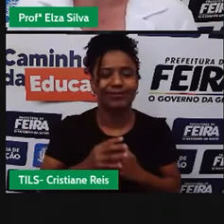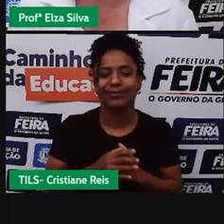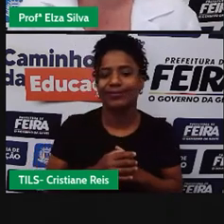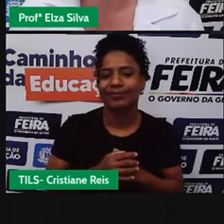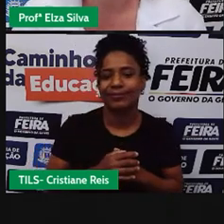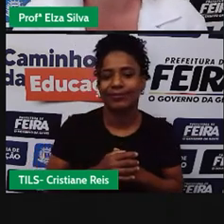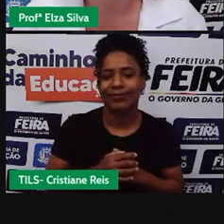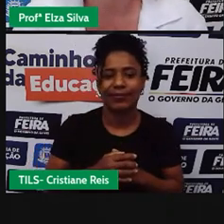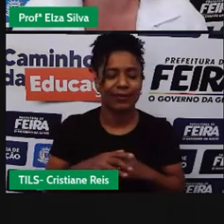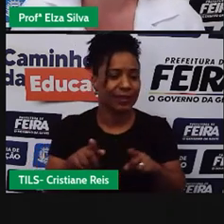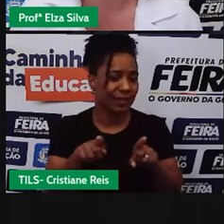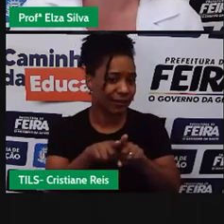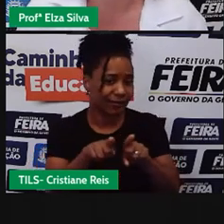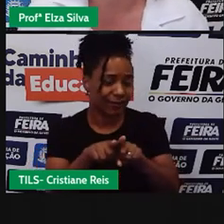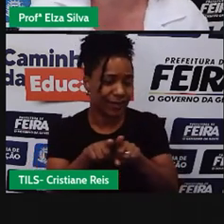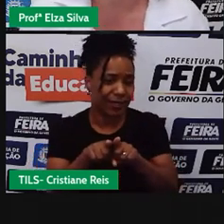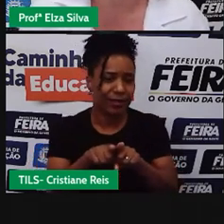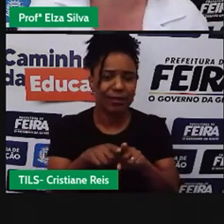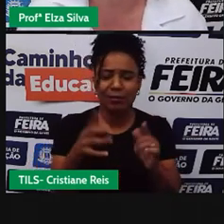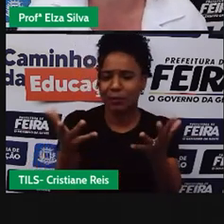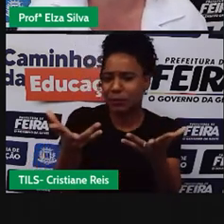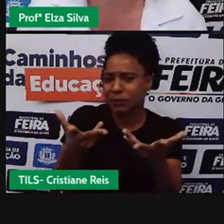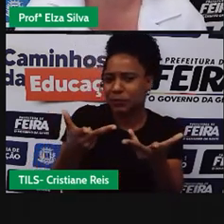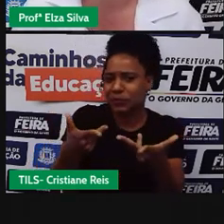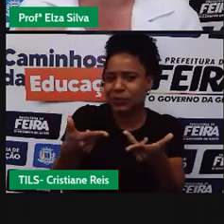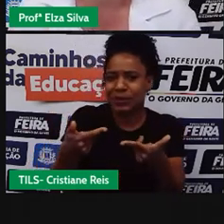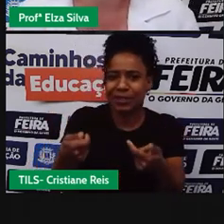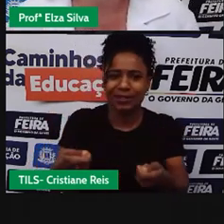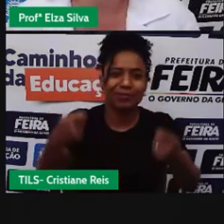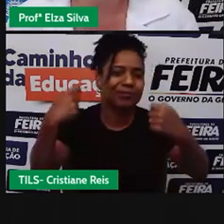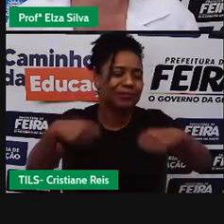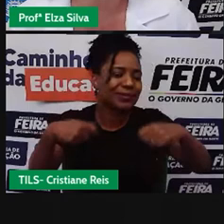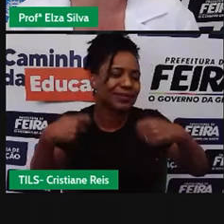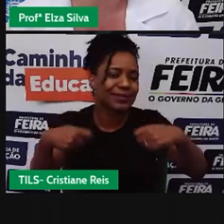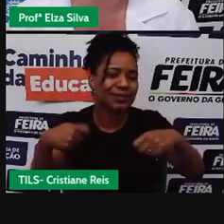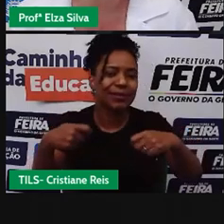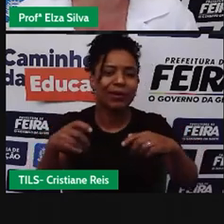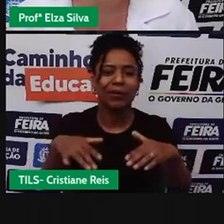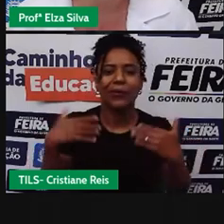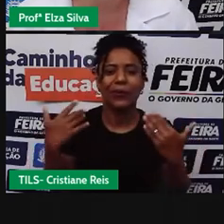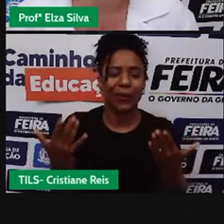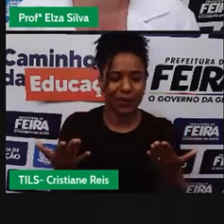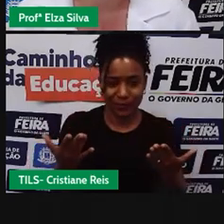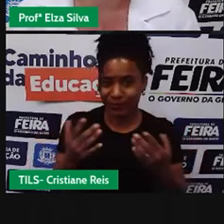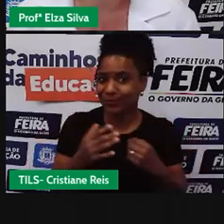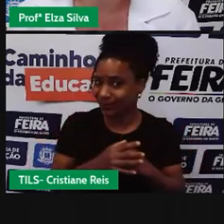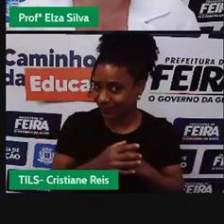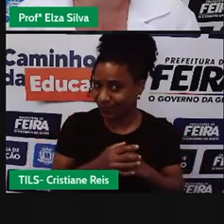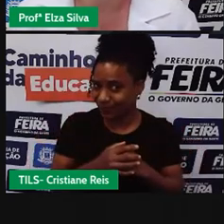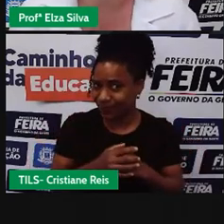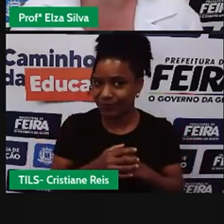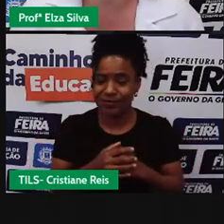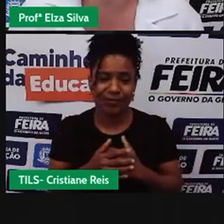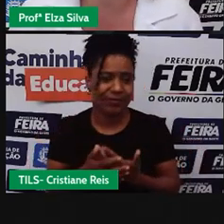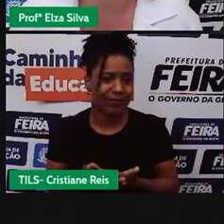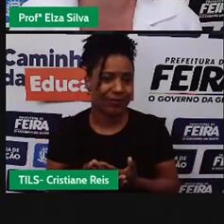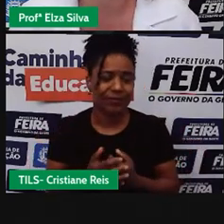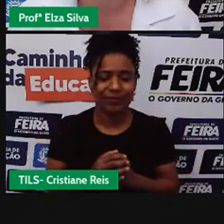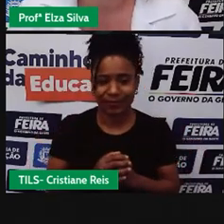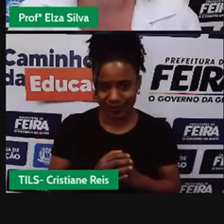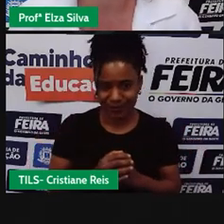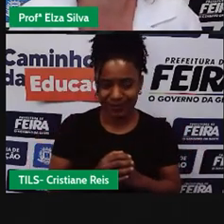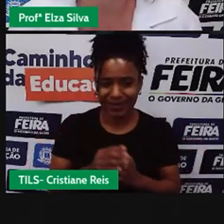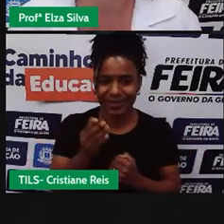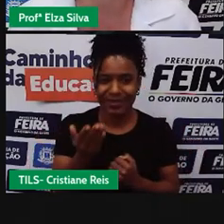Coloque habilidades que são necessárias para a realização dessa atividade. For example, fluency in